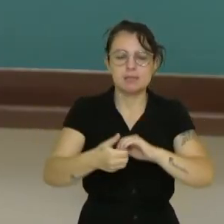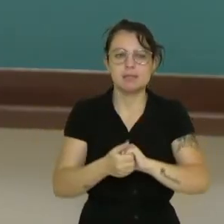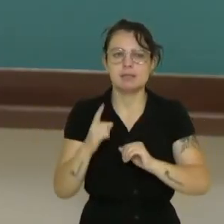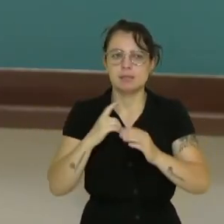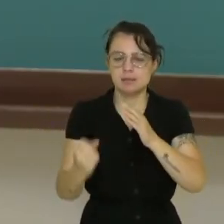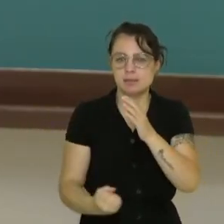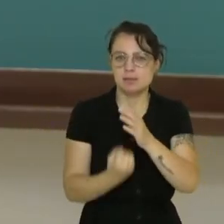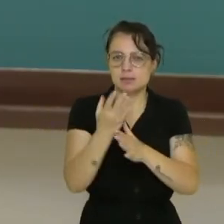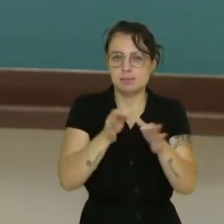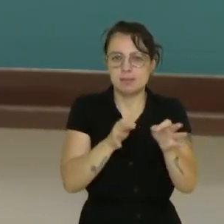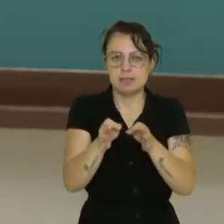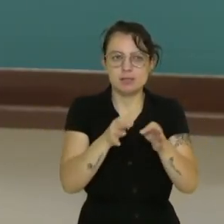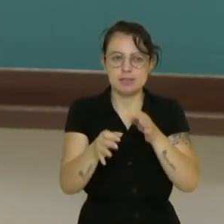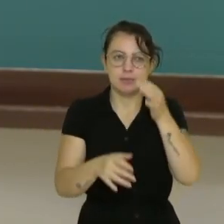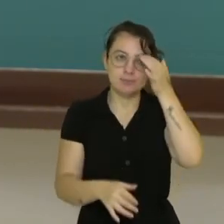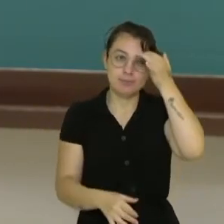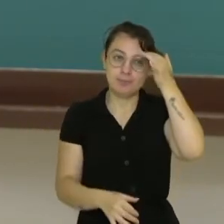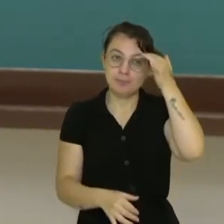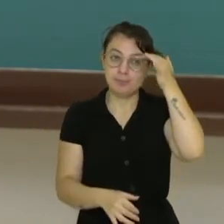ser planejado.